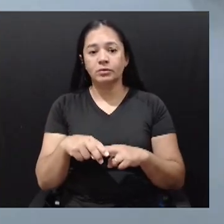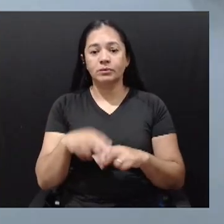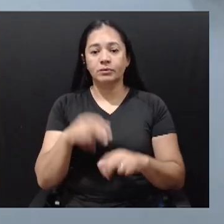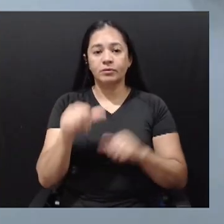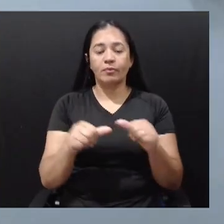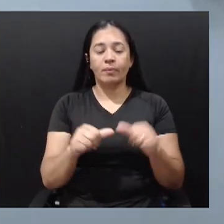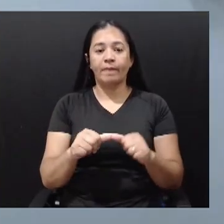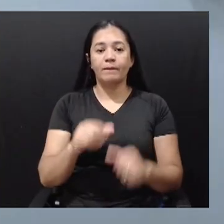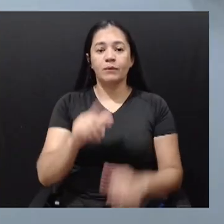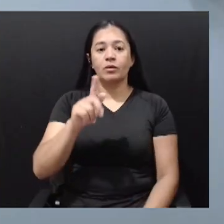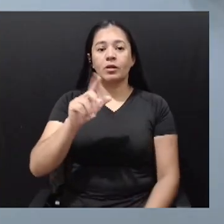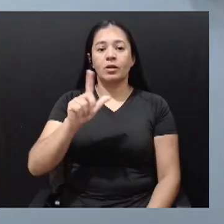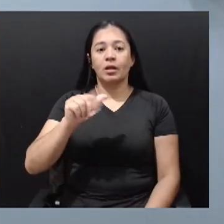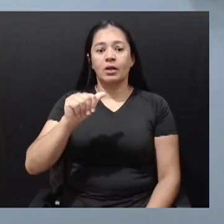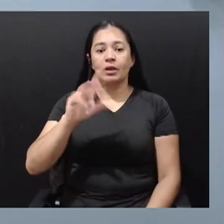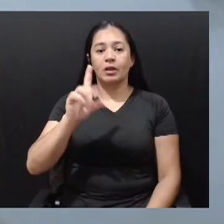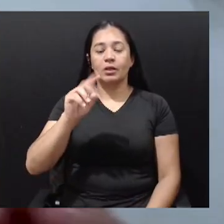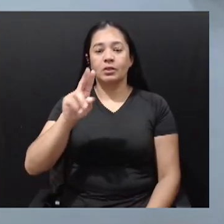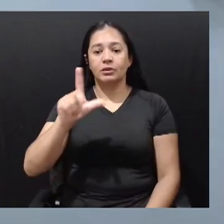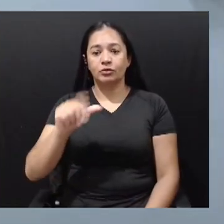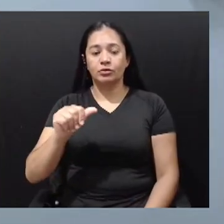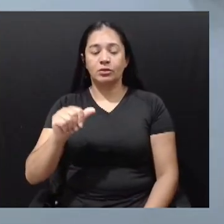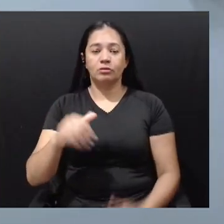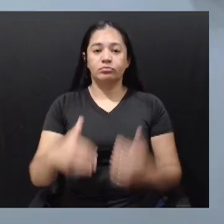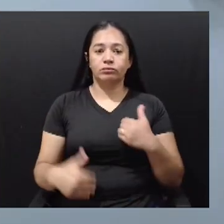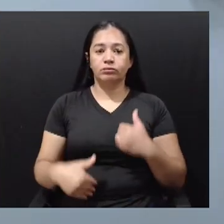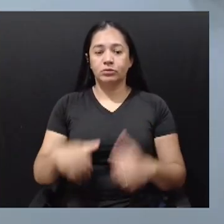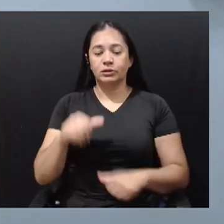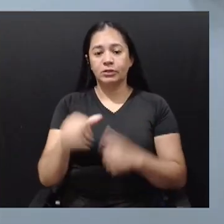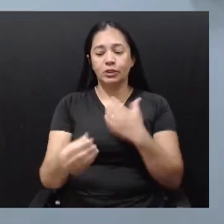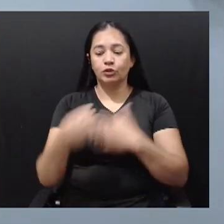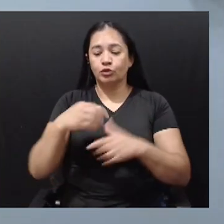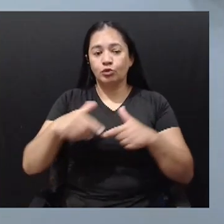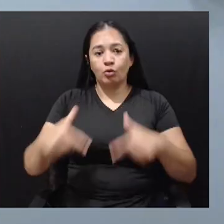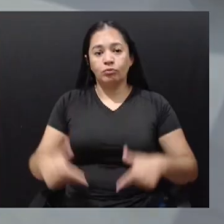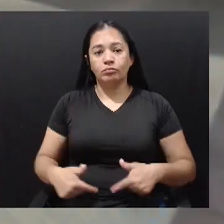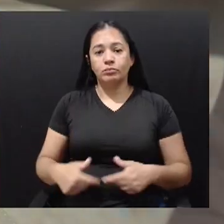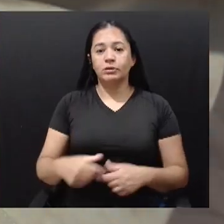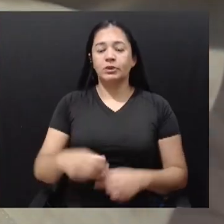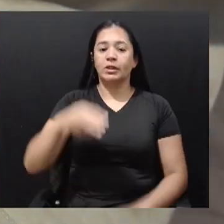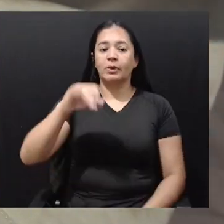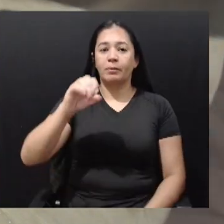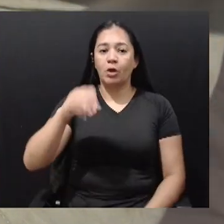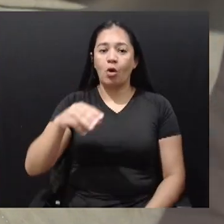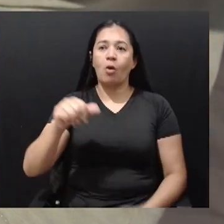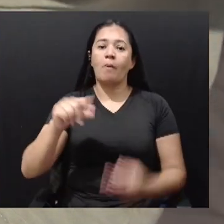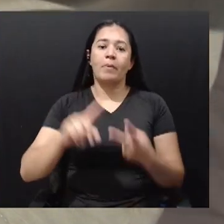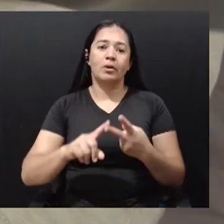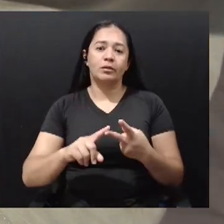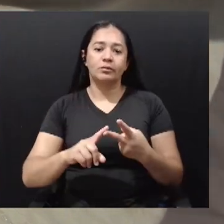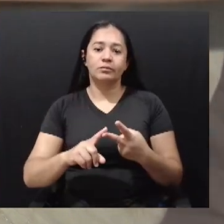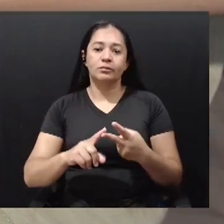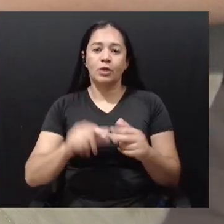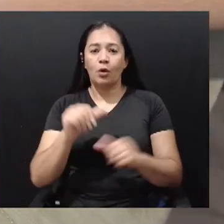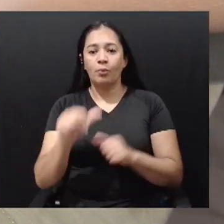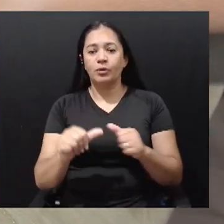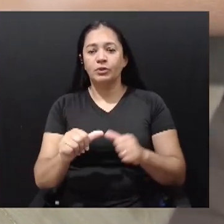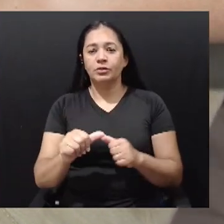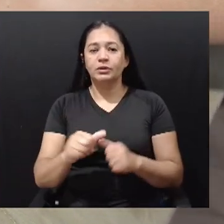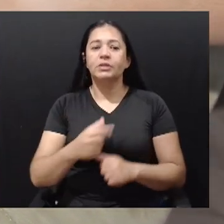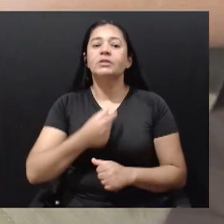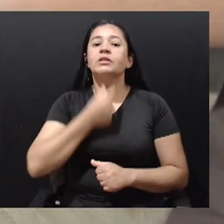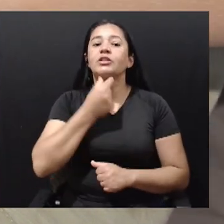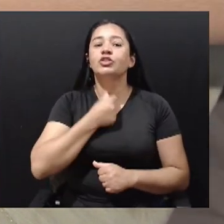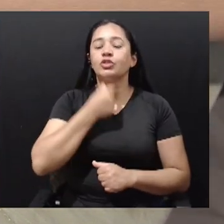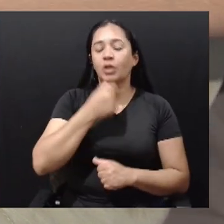mesmo alterações anatômicas no útero. Então, mulheres com miomas que sangram muito, mulheres com alterações na tireoide, mulheres com